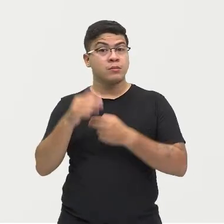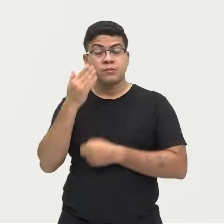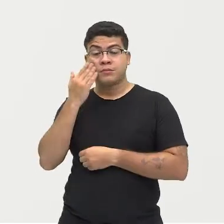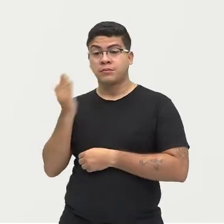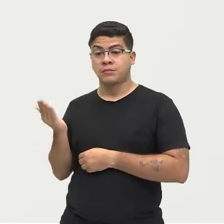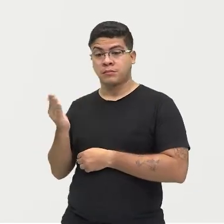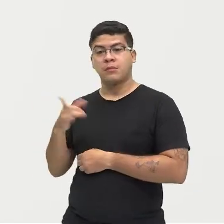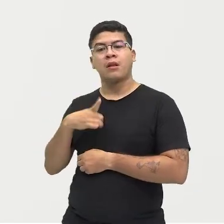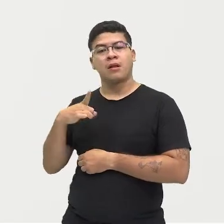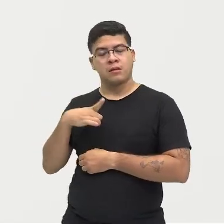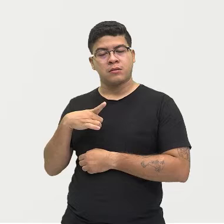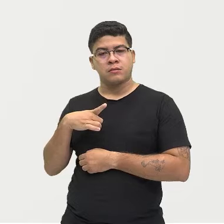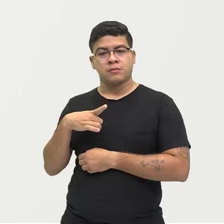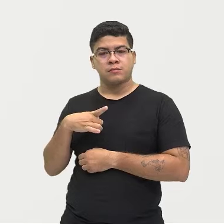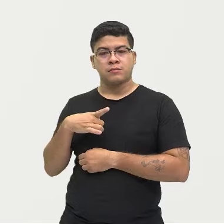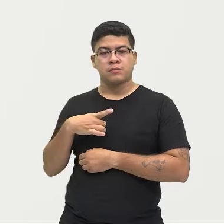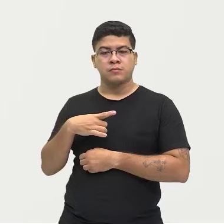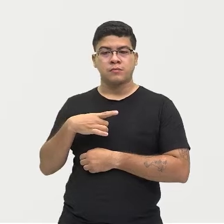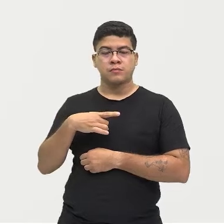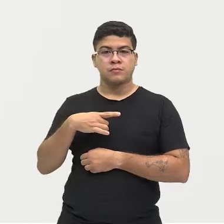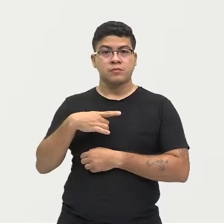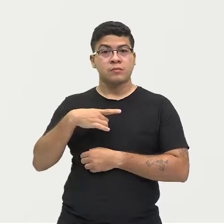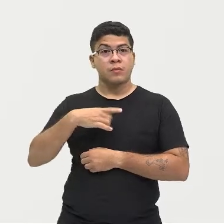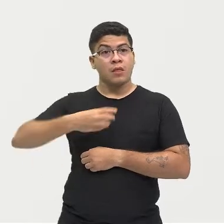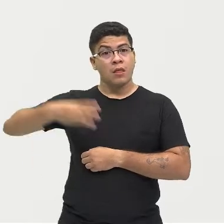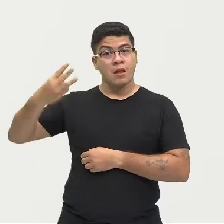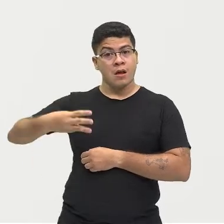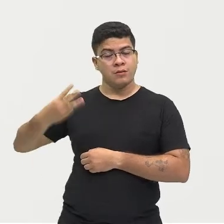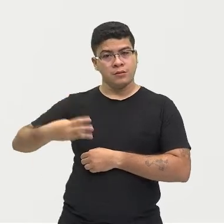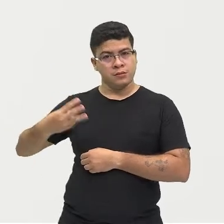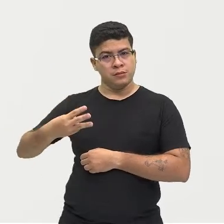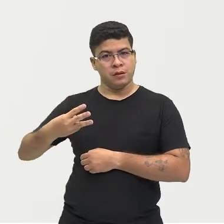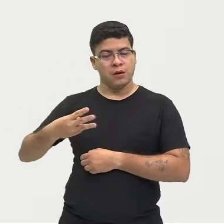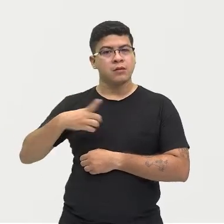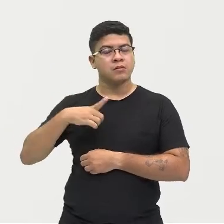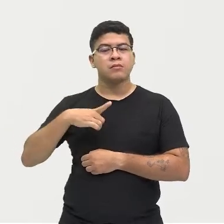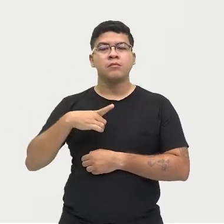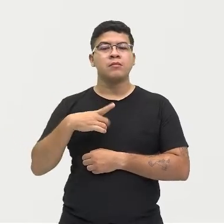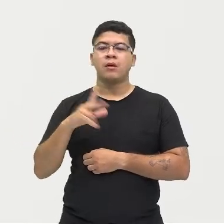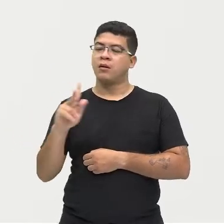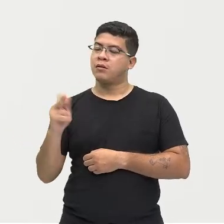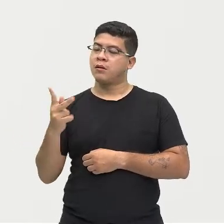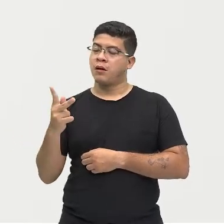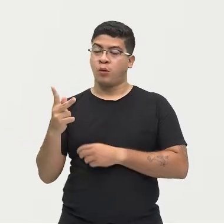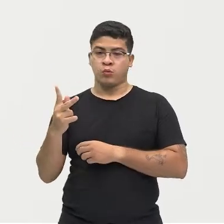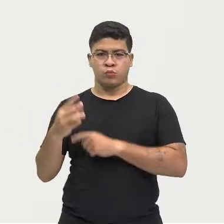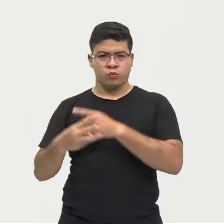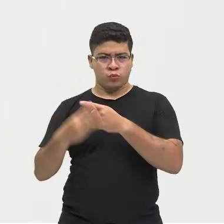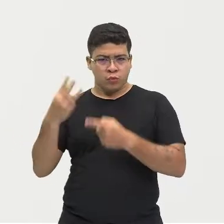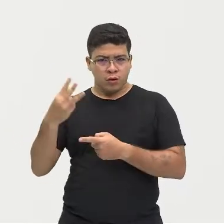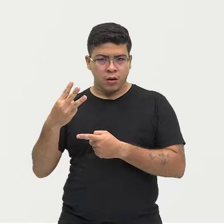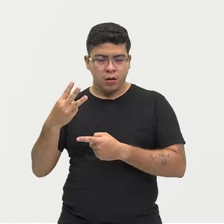aqui, ocorreu a substituição de 3 hidrogênios por radicais